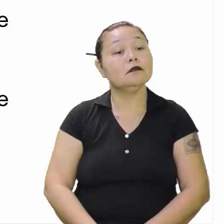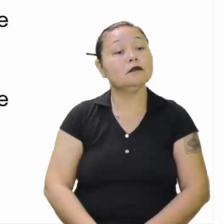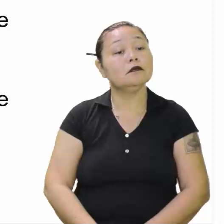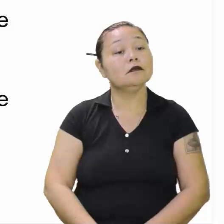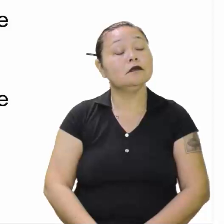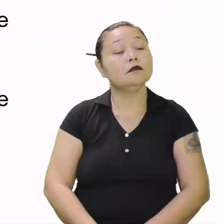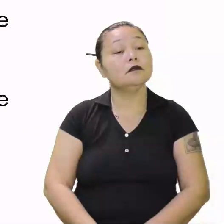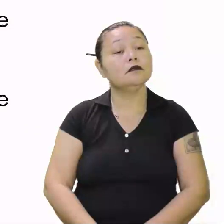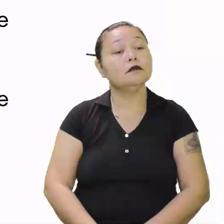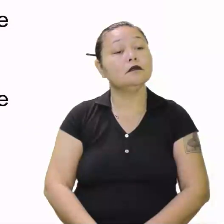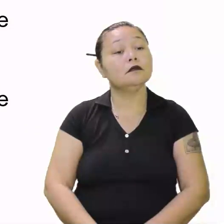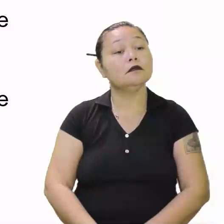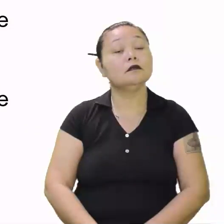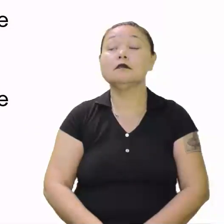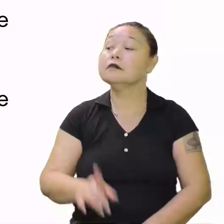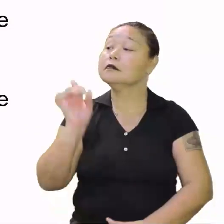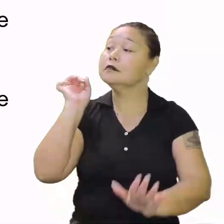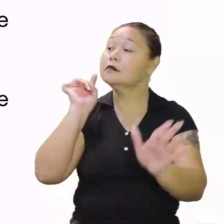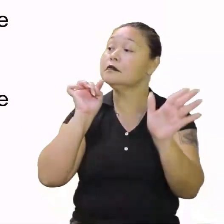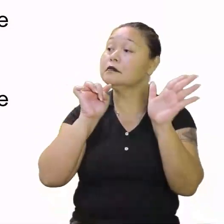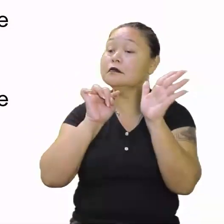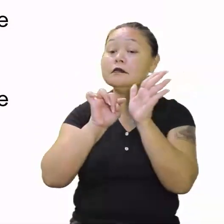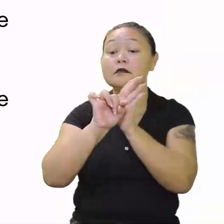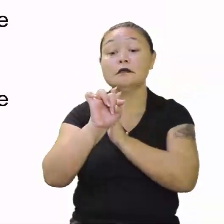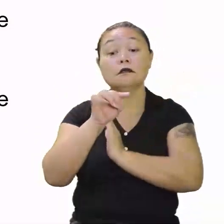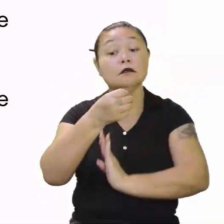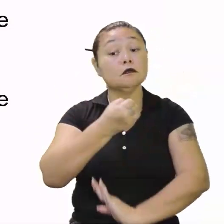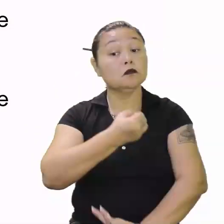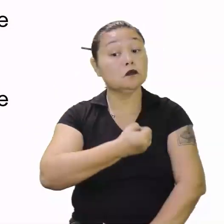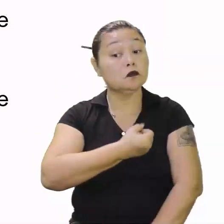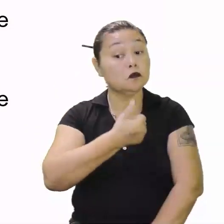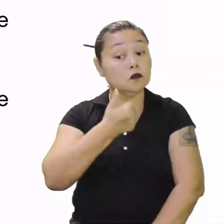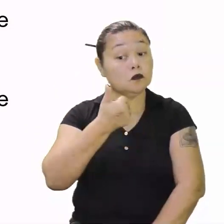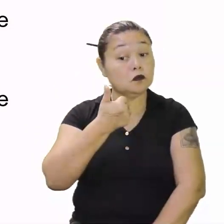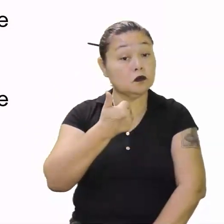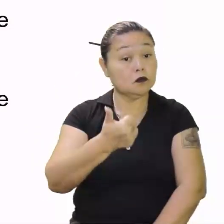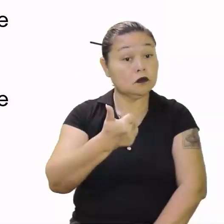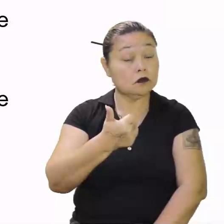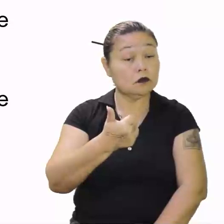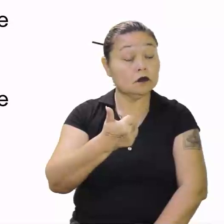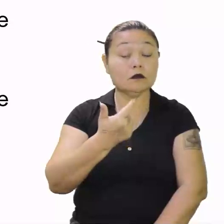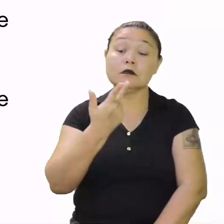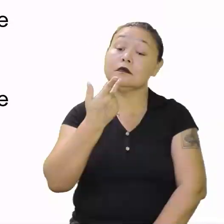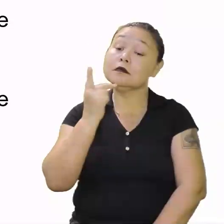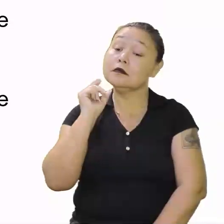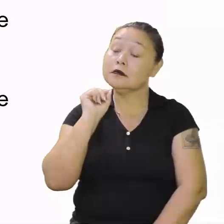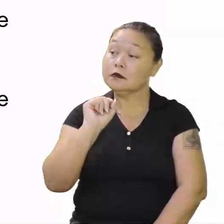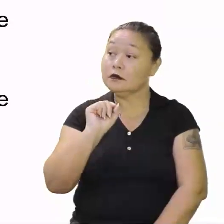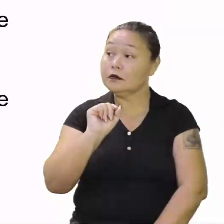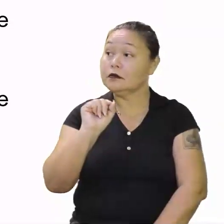Então, a questão de número 1. A questão do número 1 diz o seguinte: